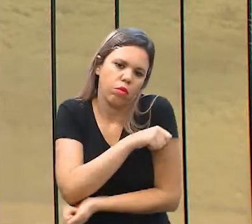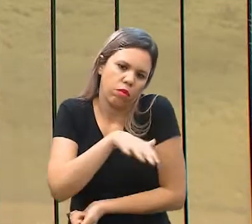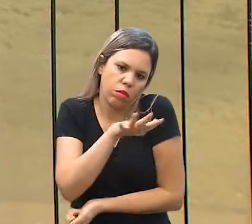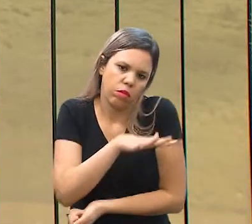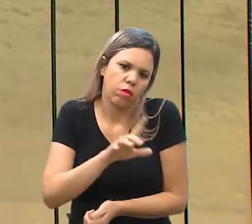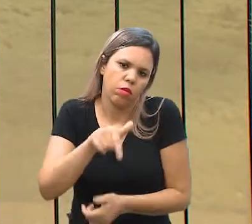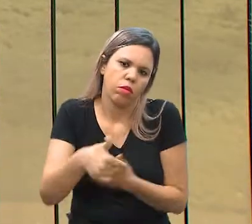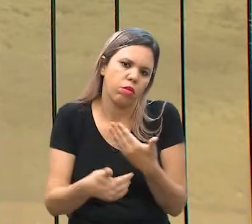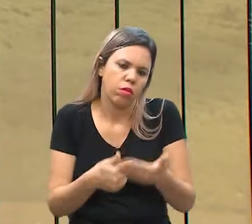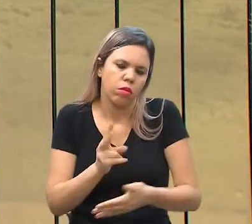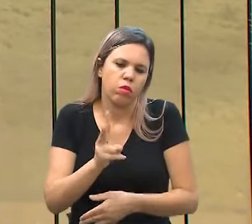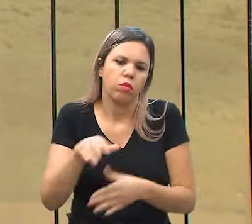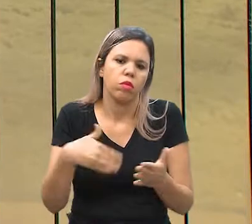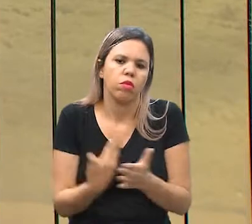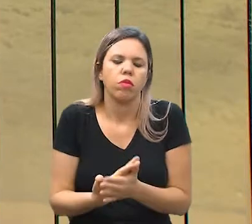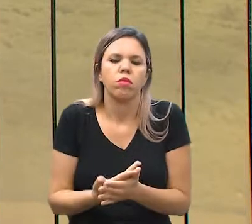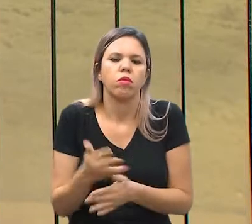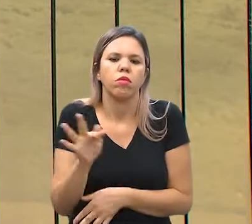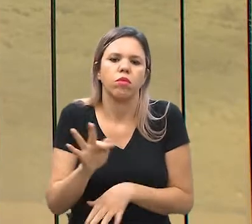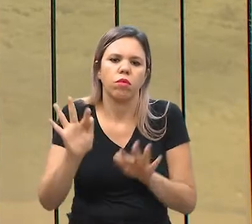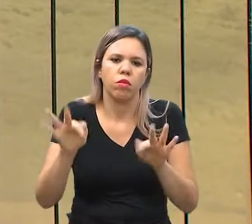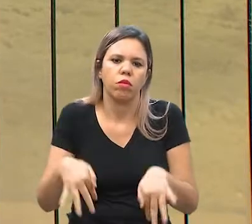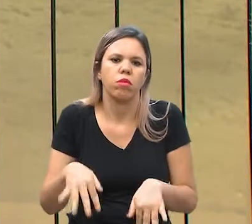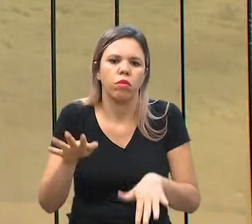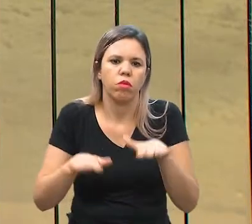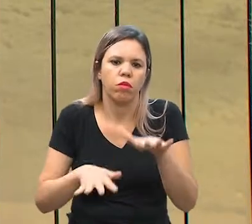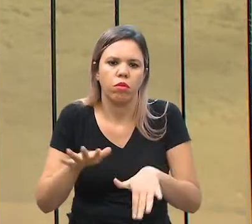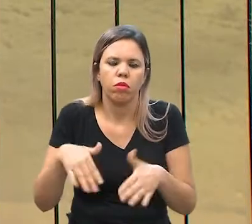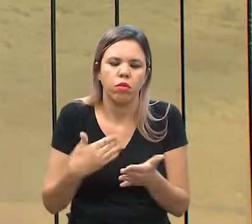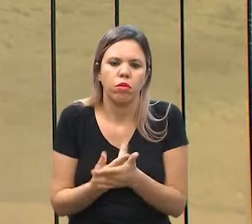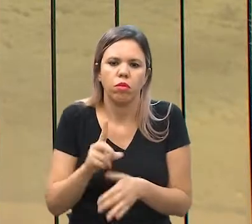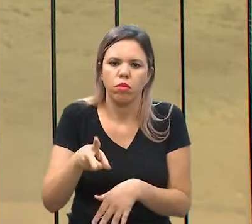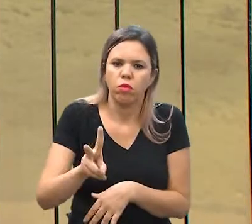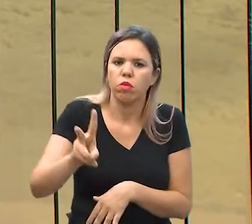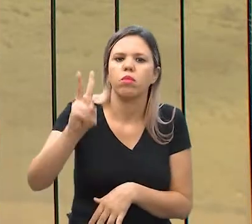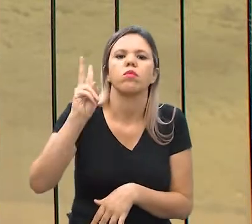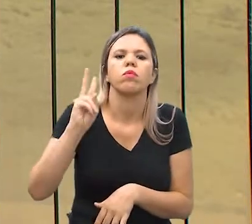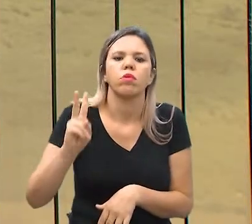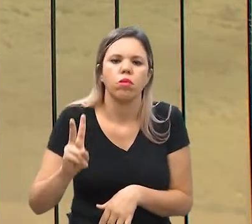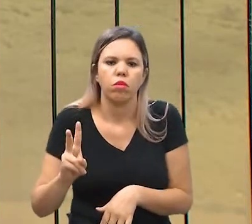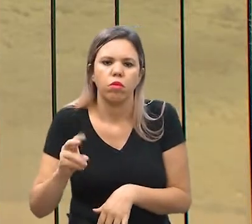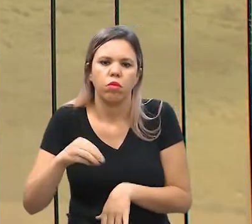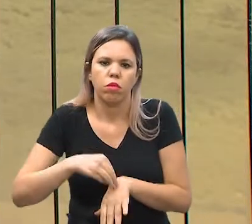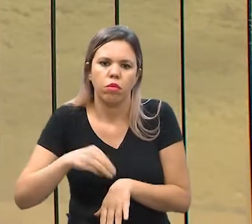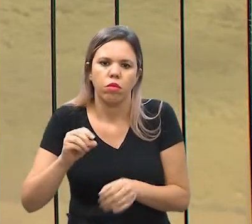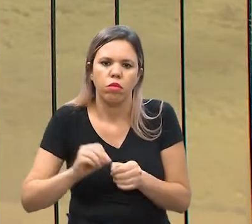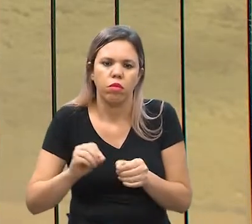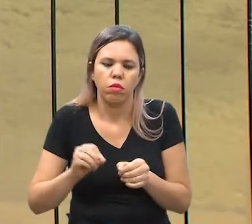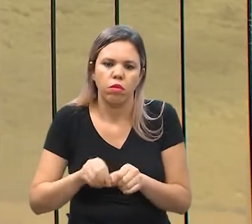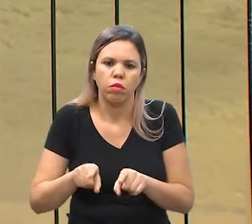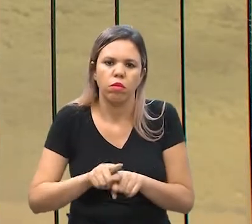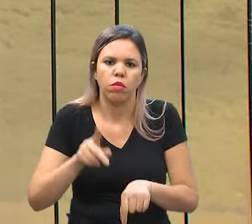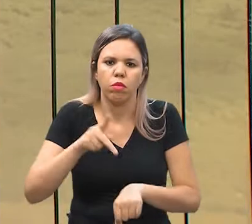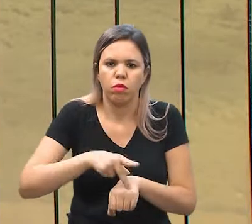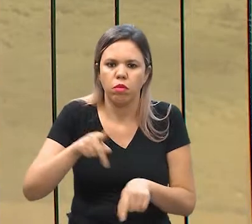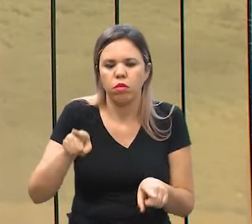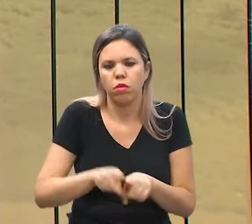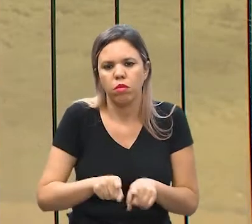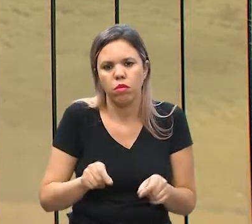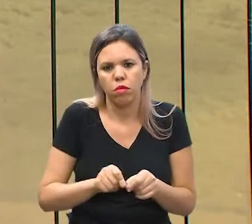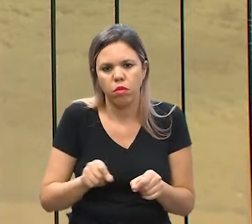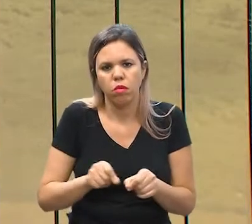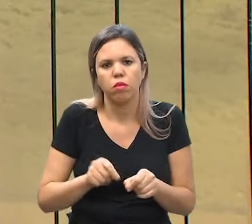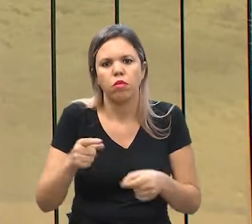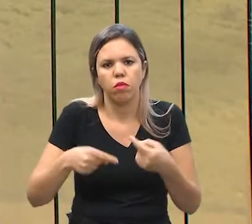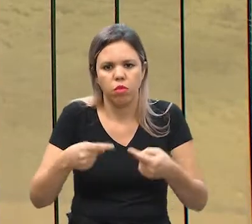e aí ele vai seguindo até o final da faculdade, muitas vezes até um pouco mais. Ali tem mestrandos que fazem, pós-graduandos hoje